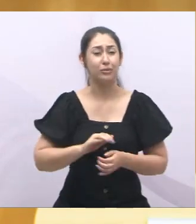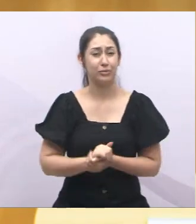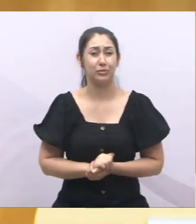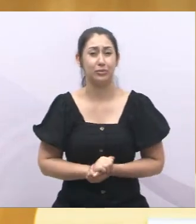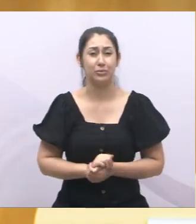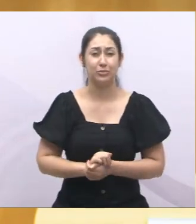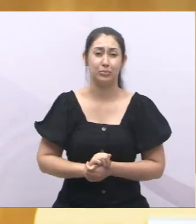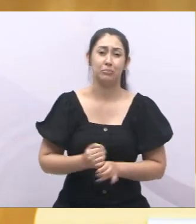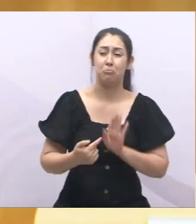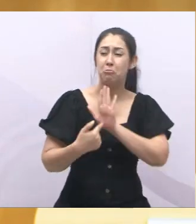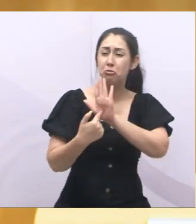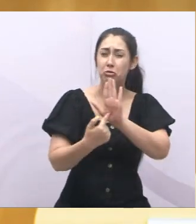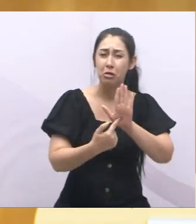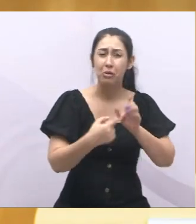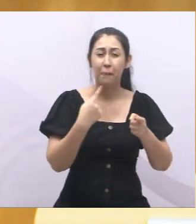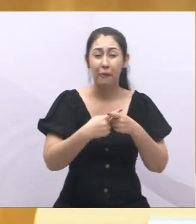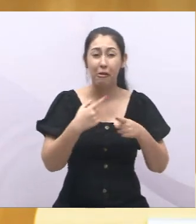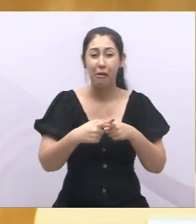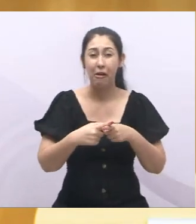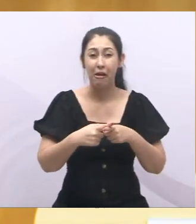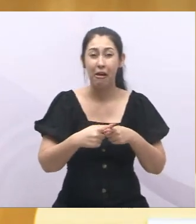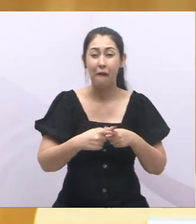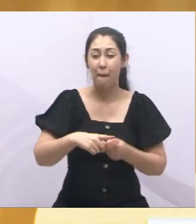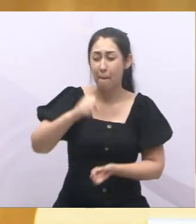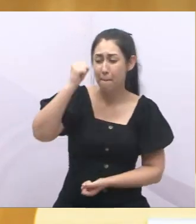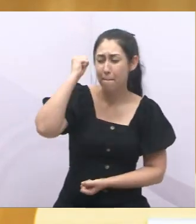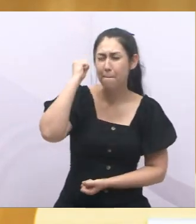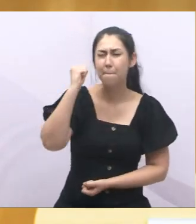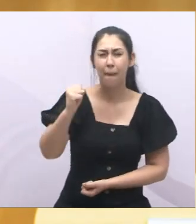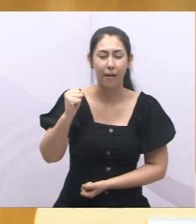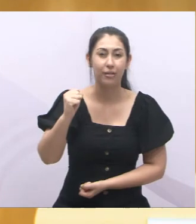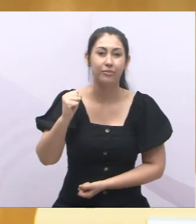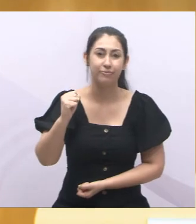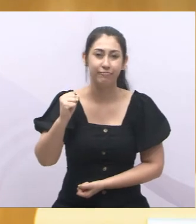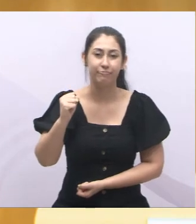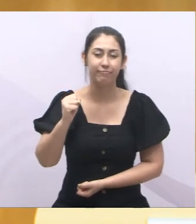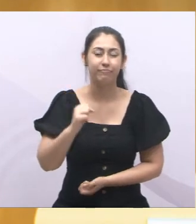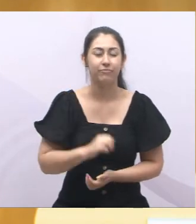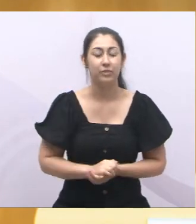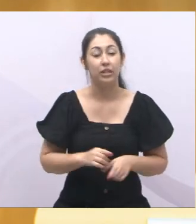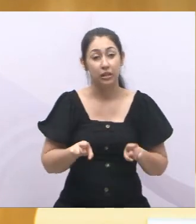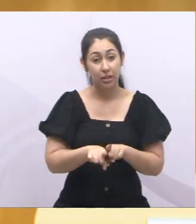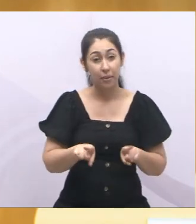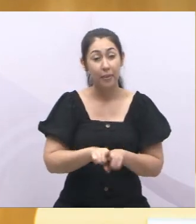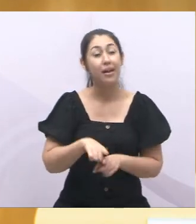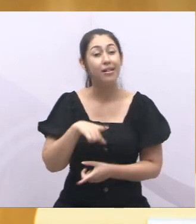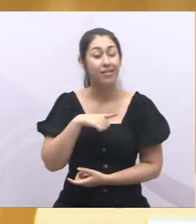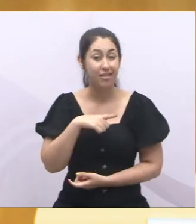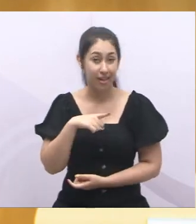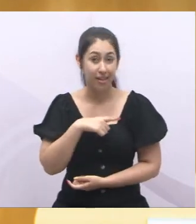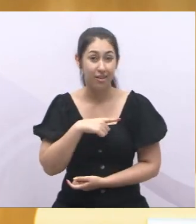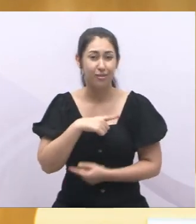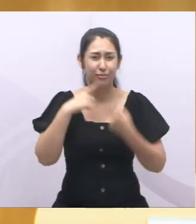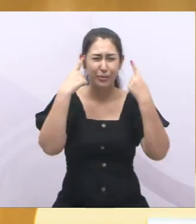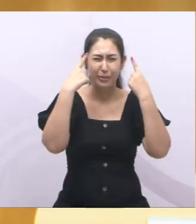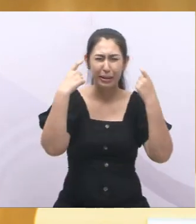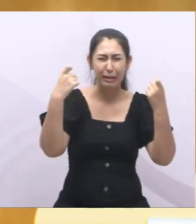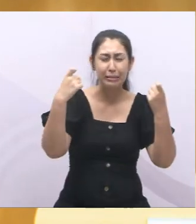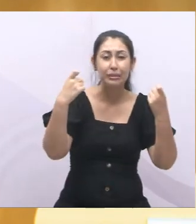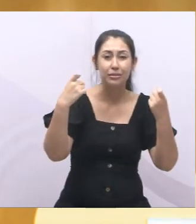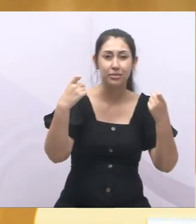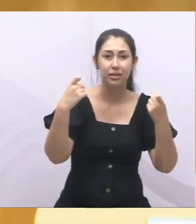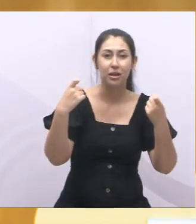nos casos de feminicídio. Ainda vivemos diariamente com a violência contra